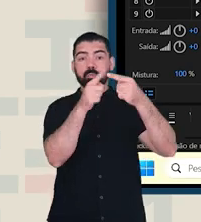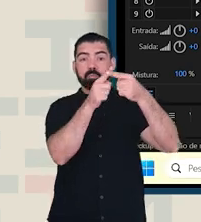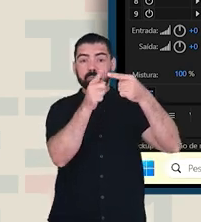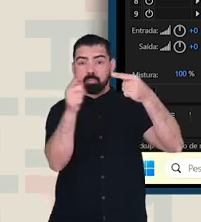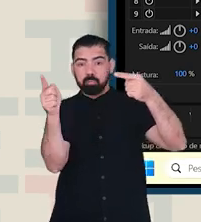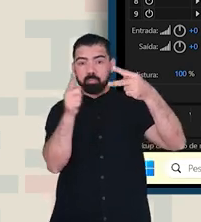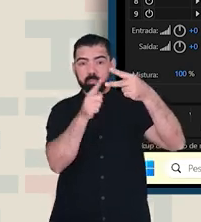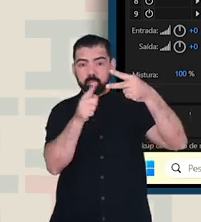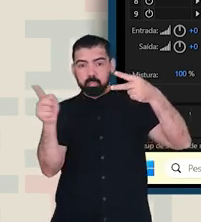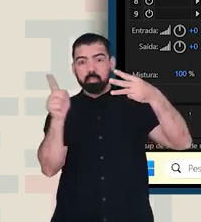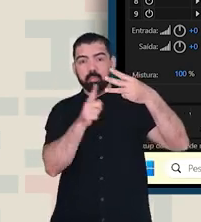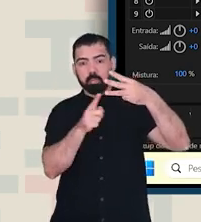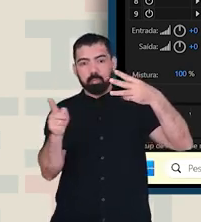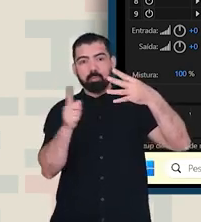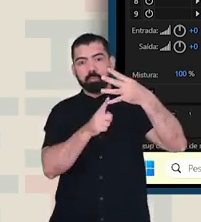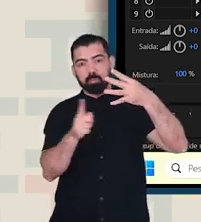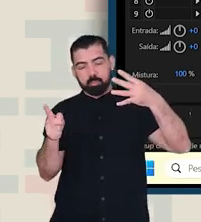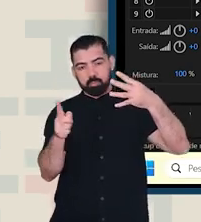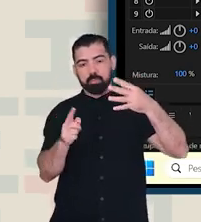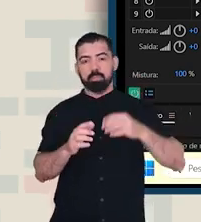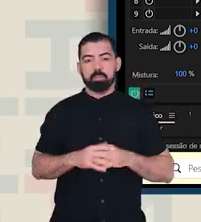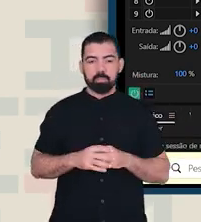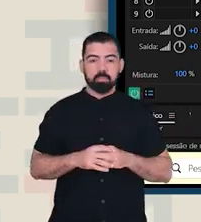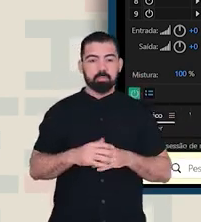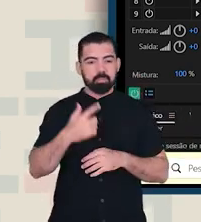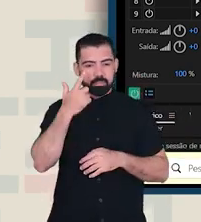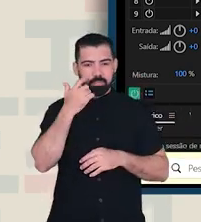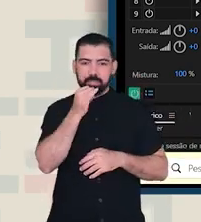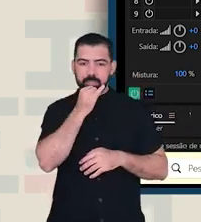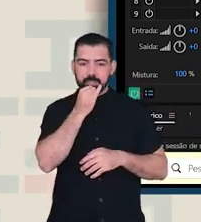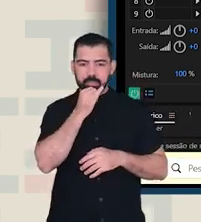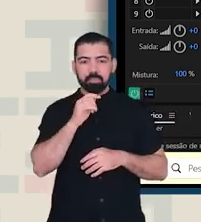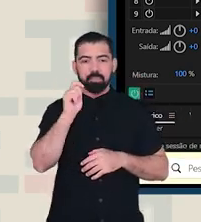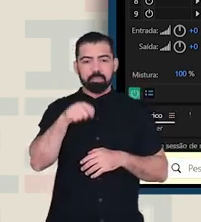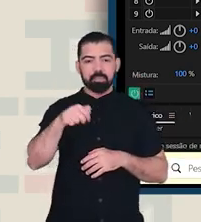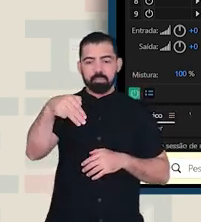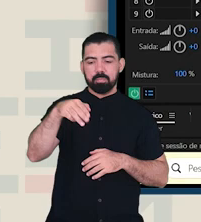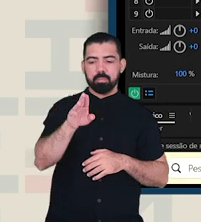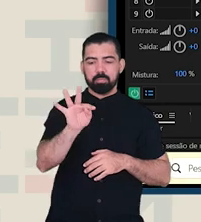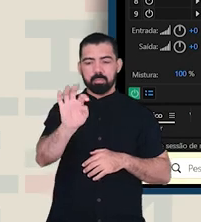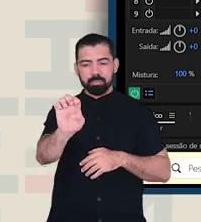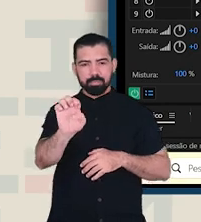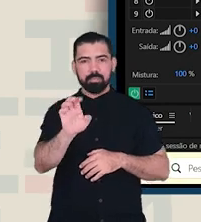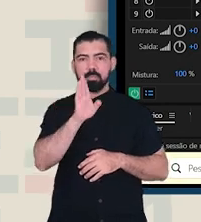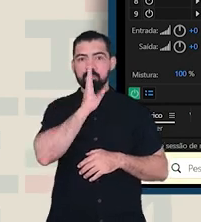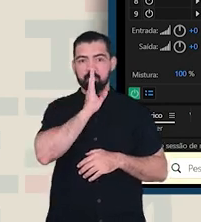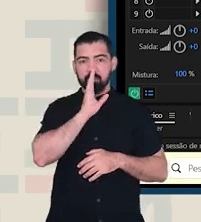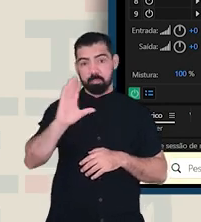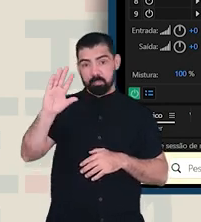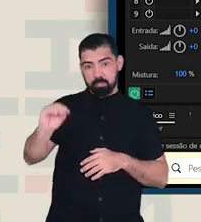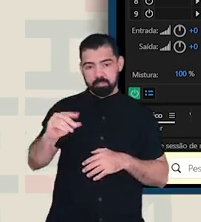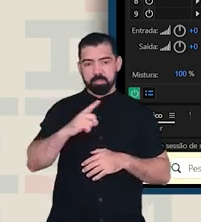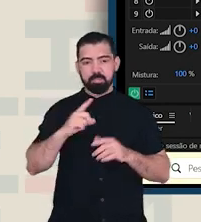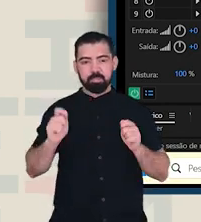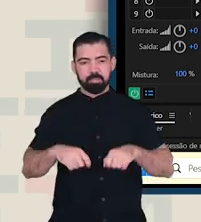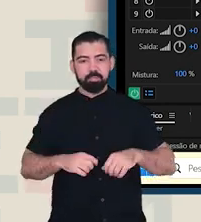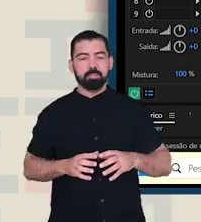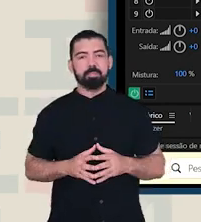um, ou todos menos um. Como eu tenho mute, ou botar em